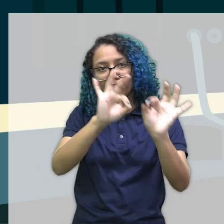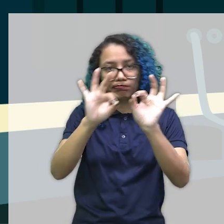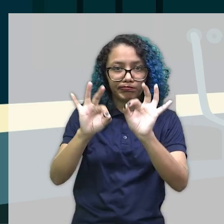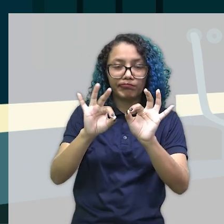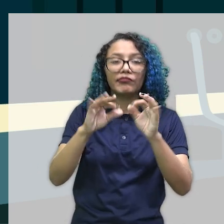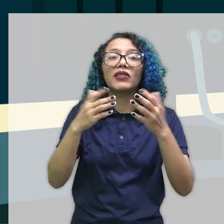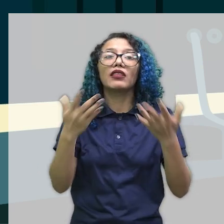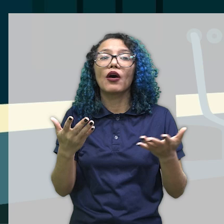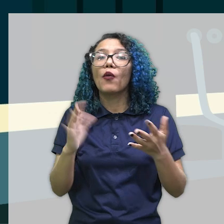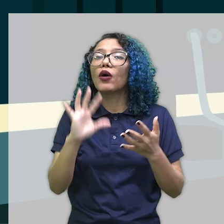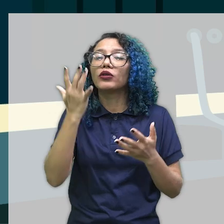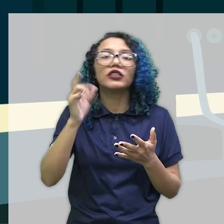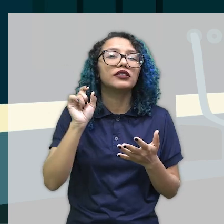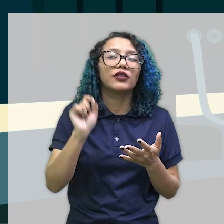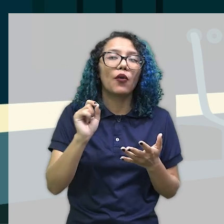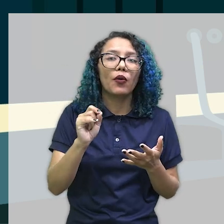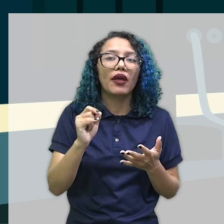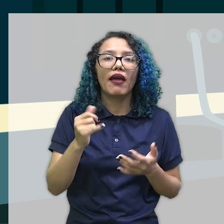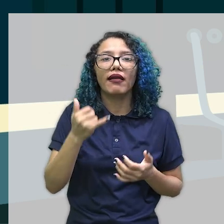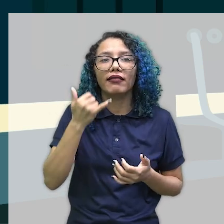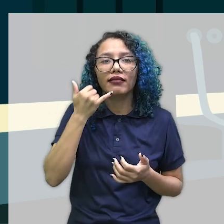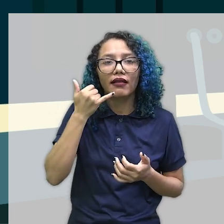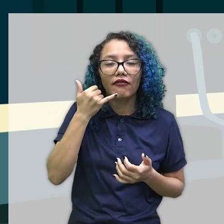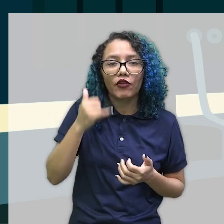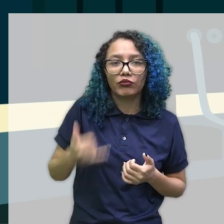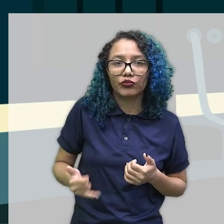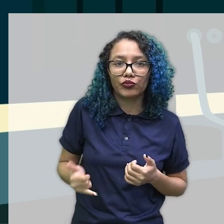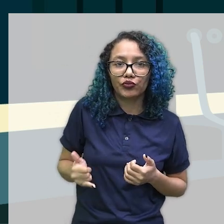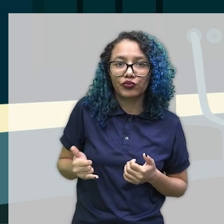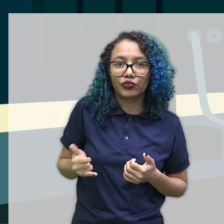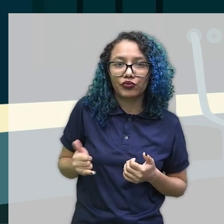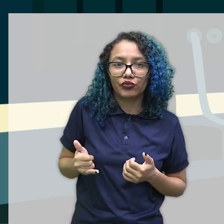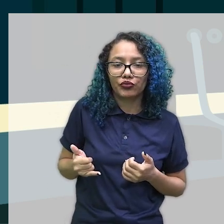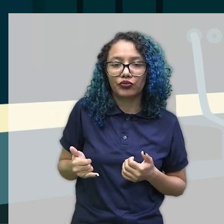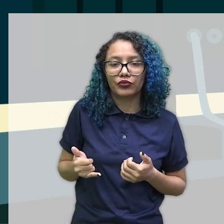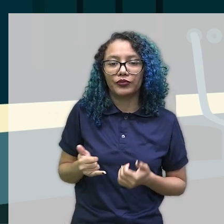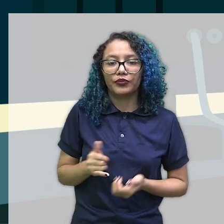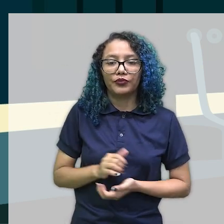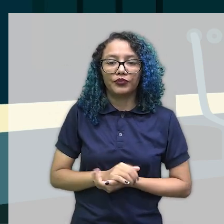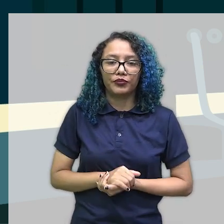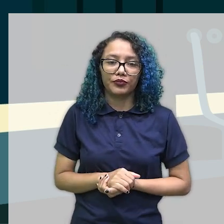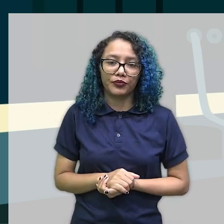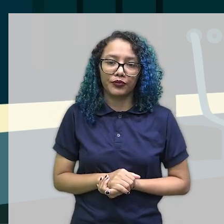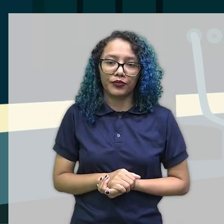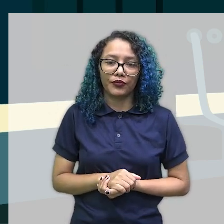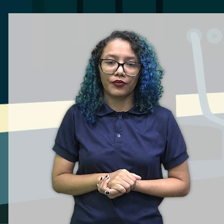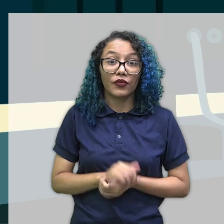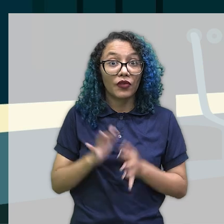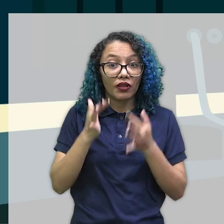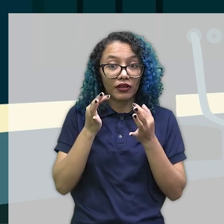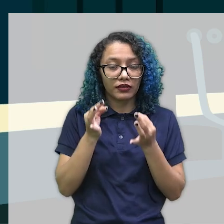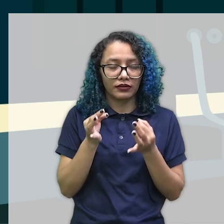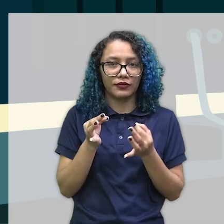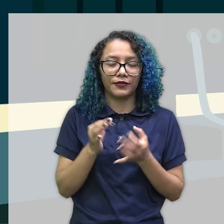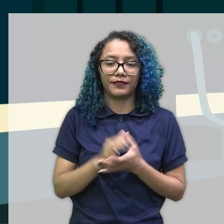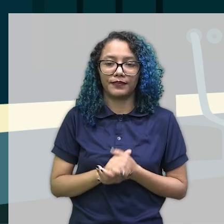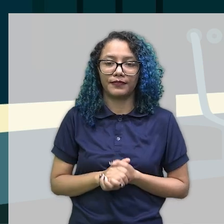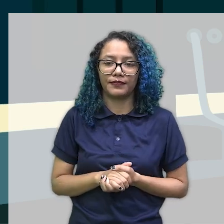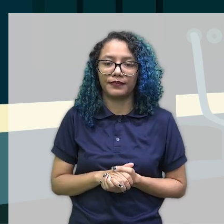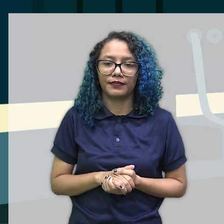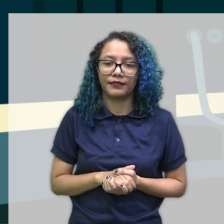telefone tocou. Ok? Então foi essa aí a nossa animação do Solomon. Prestem bastante atenção